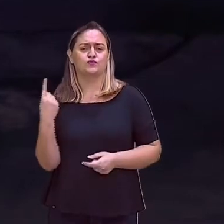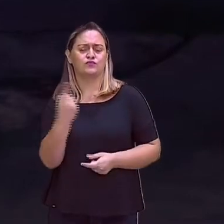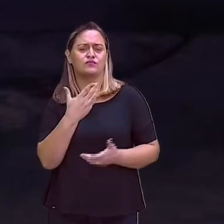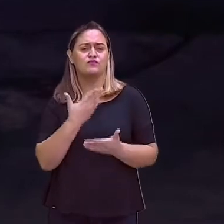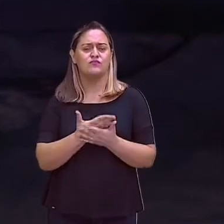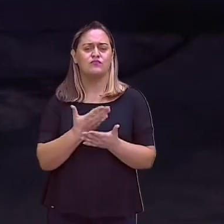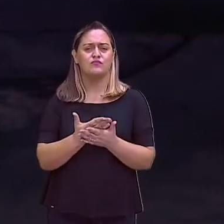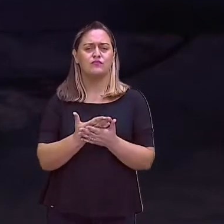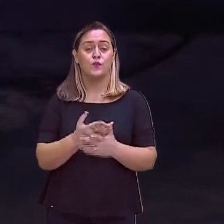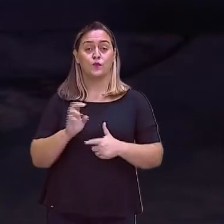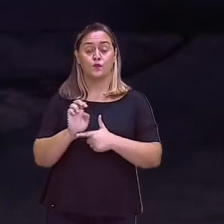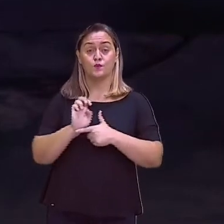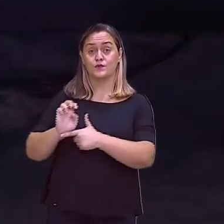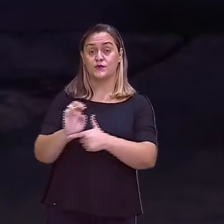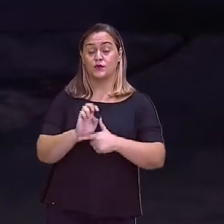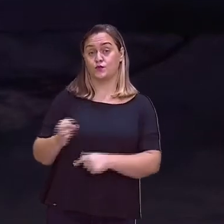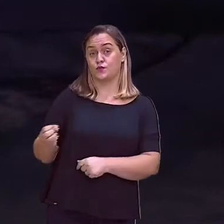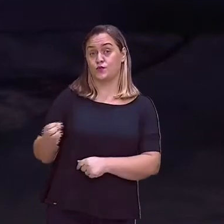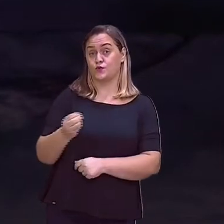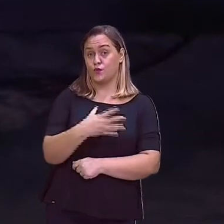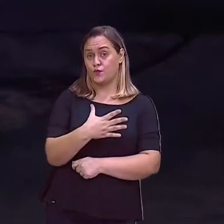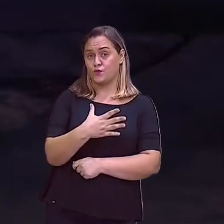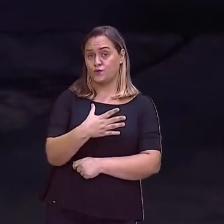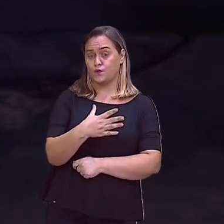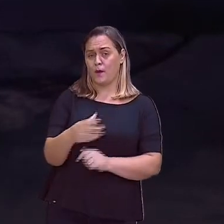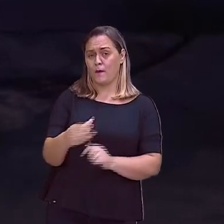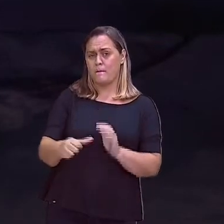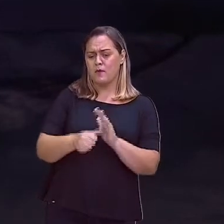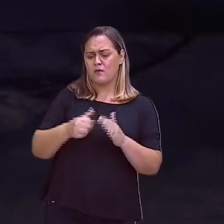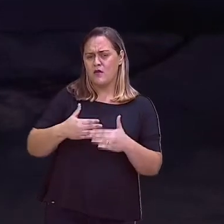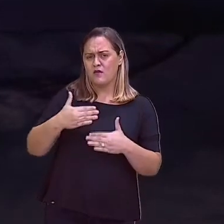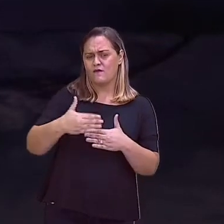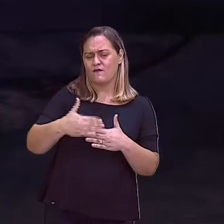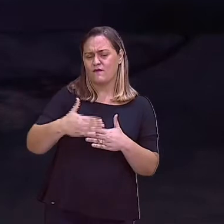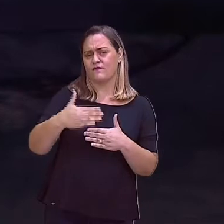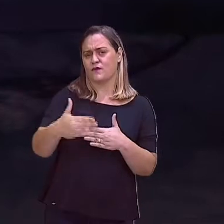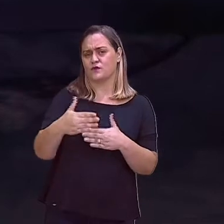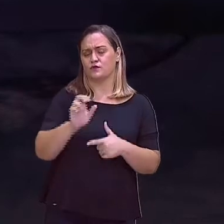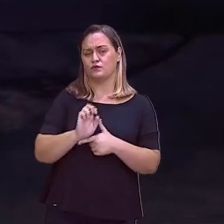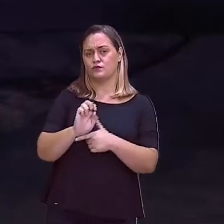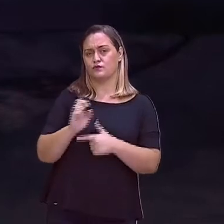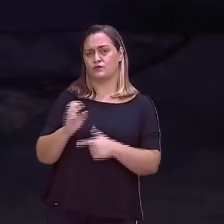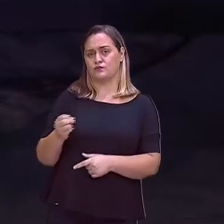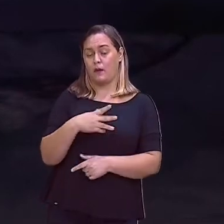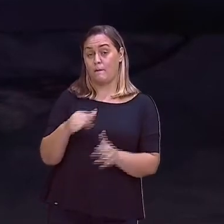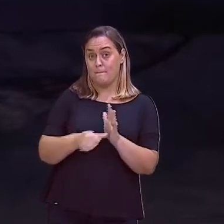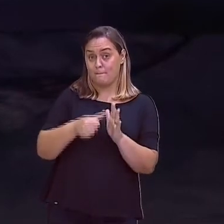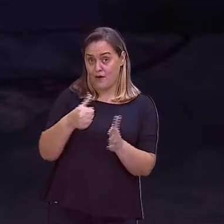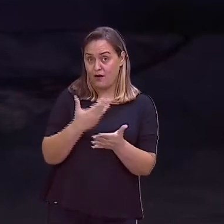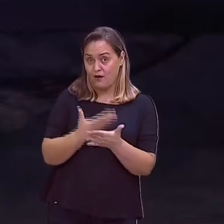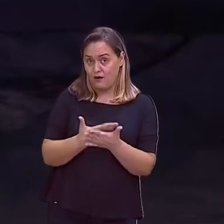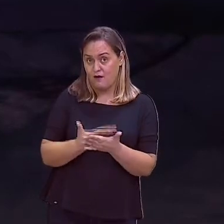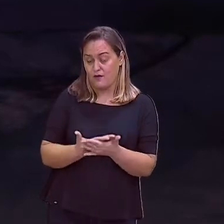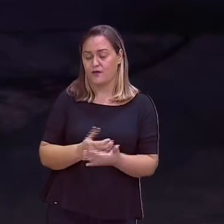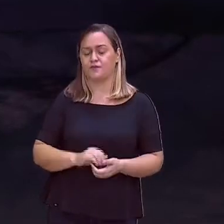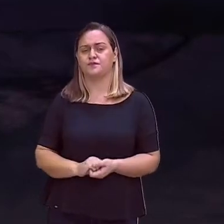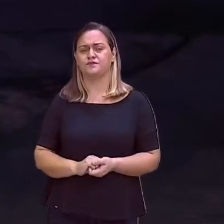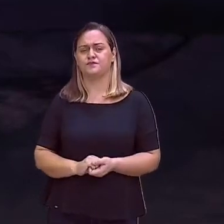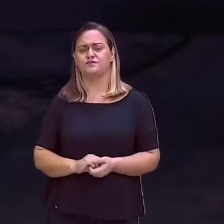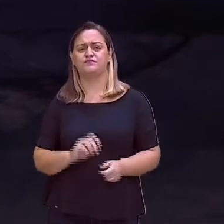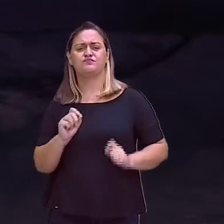o Estado Novo, a primeira fase do Estado Novo. E vai ser a nossa primeira aula. E quem